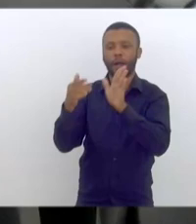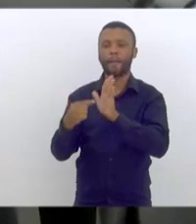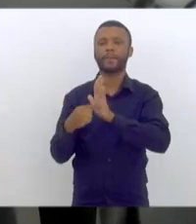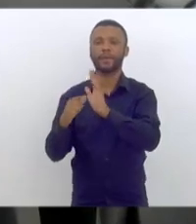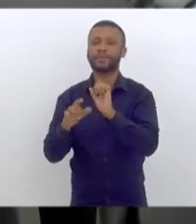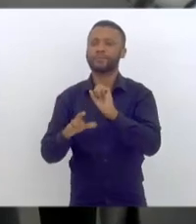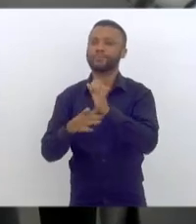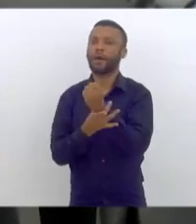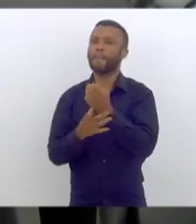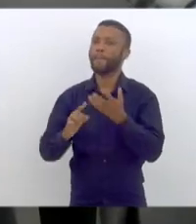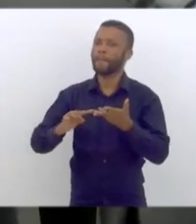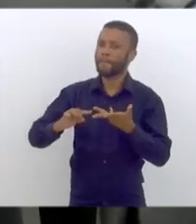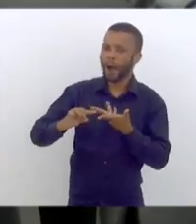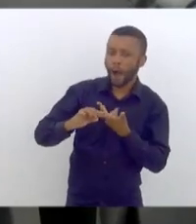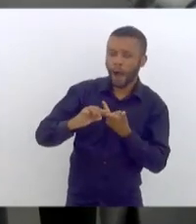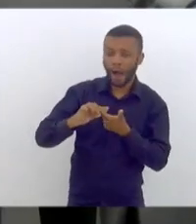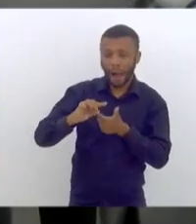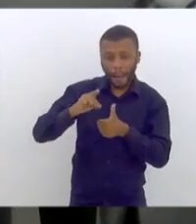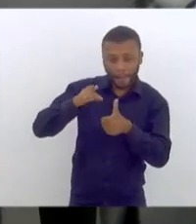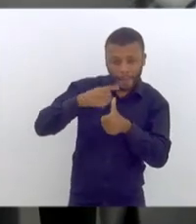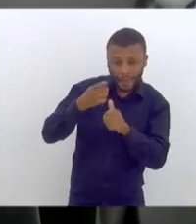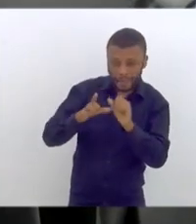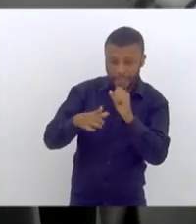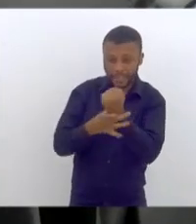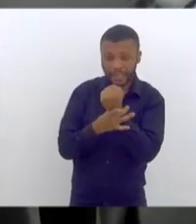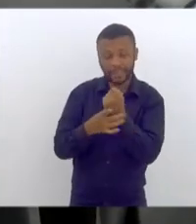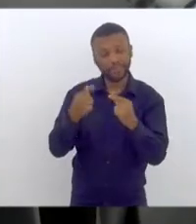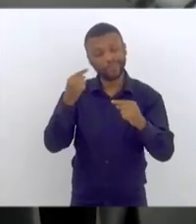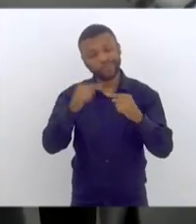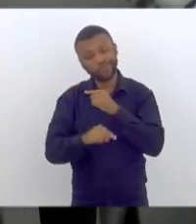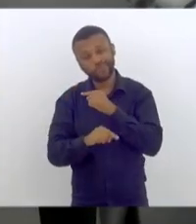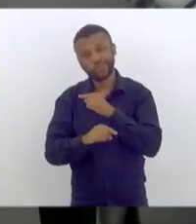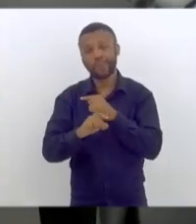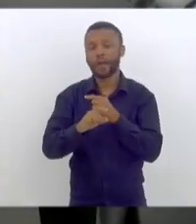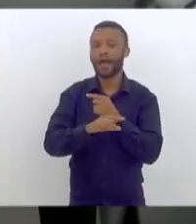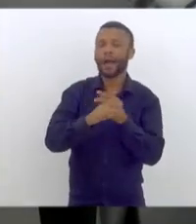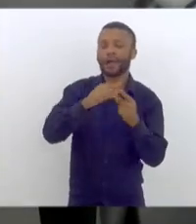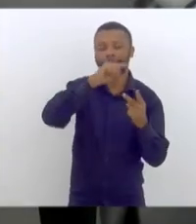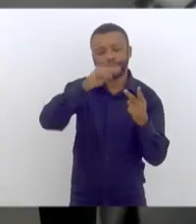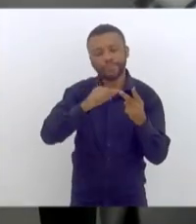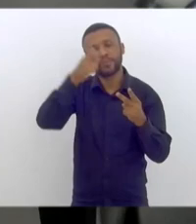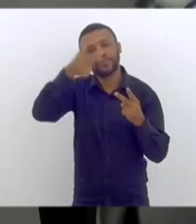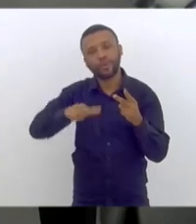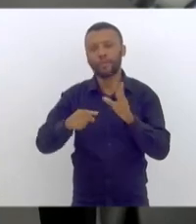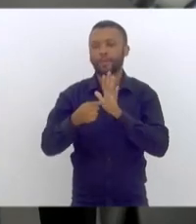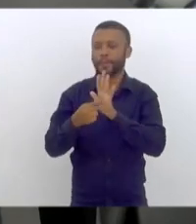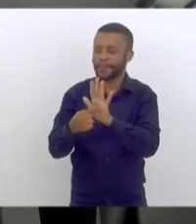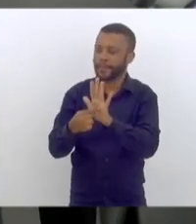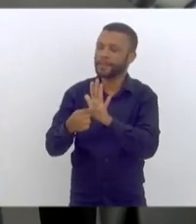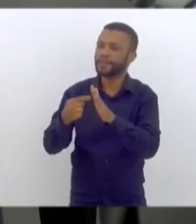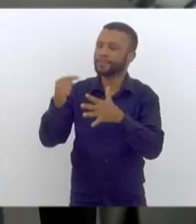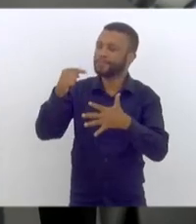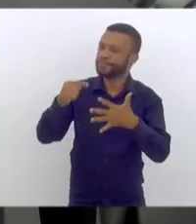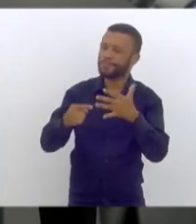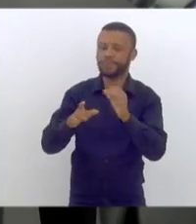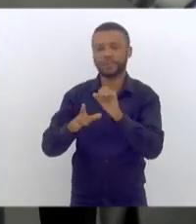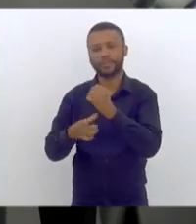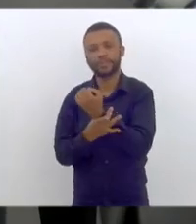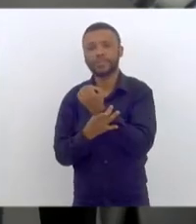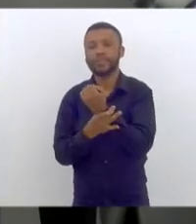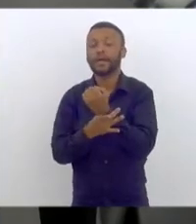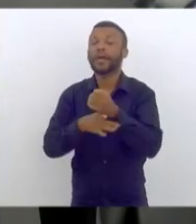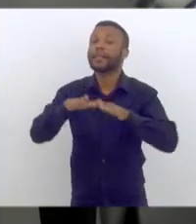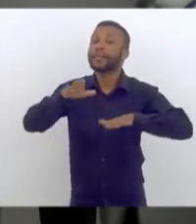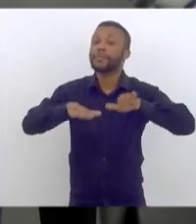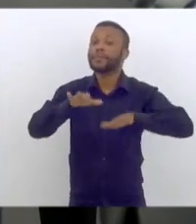pode não aceitar a primeira garantia avaliar uma segunda então cada processo ele tem um rito individual então ao